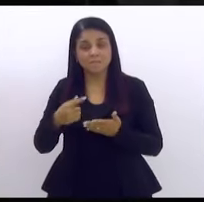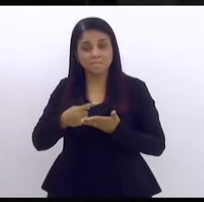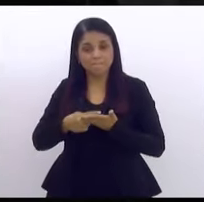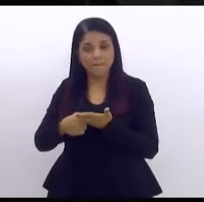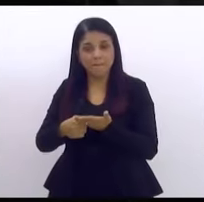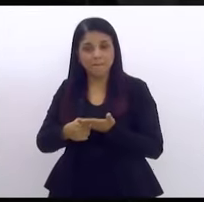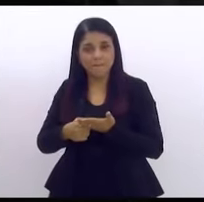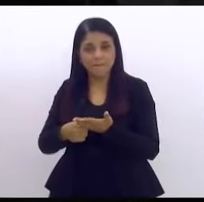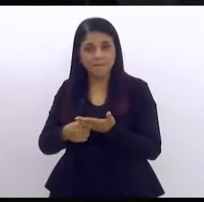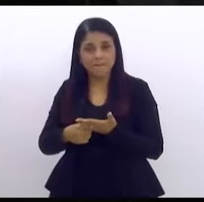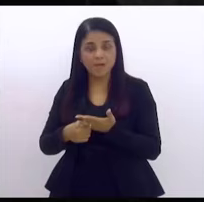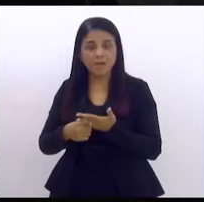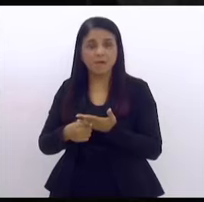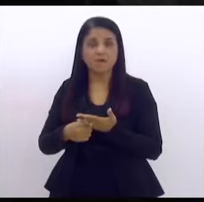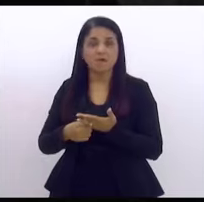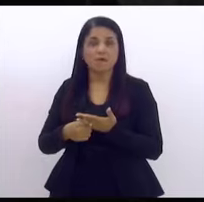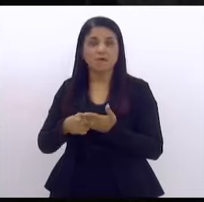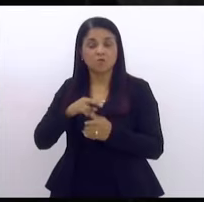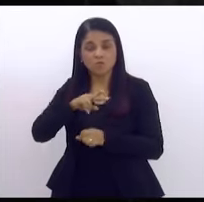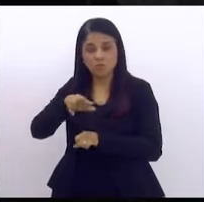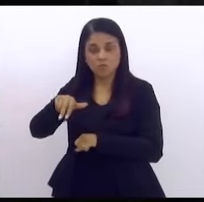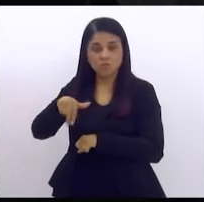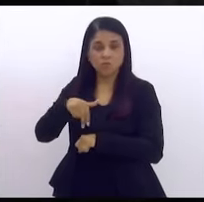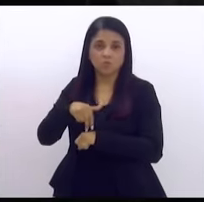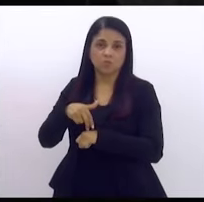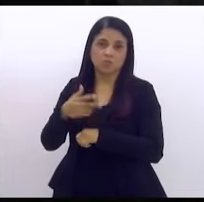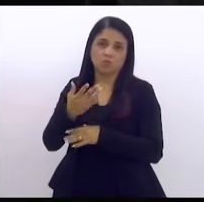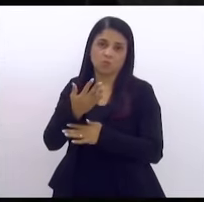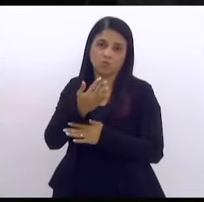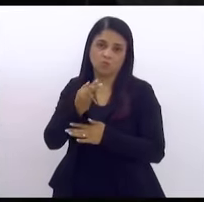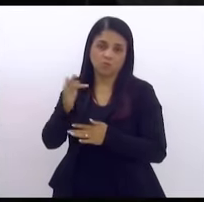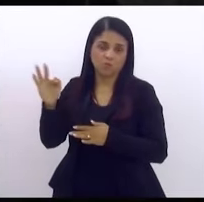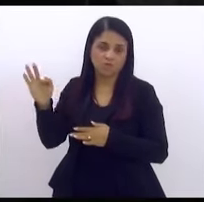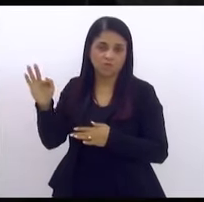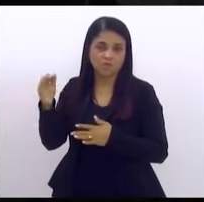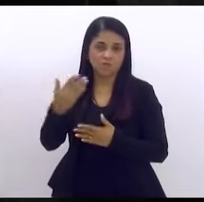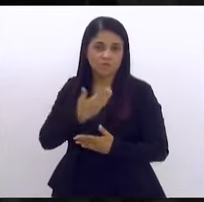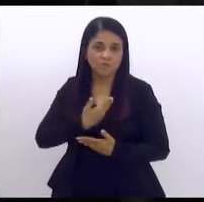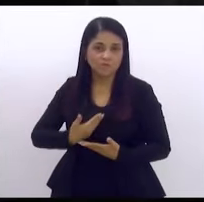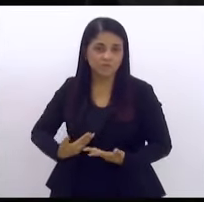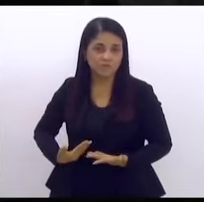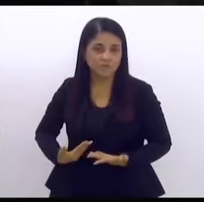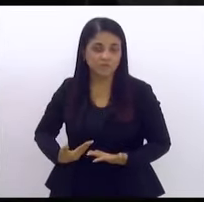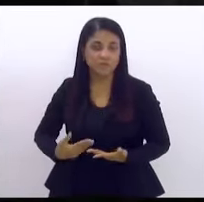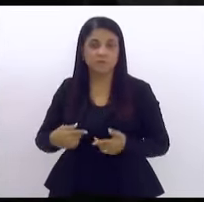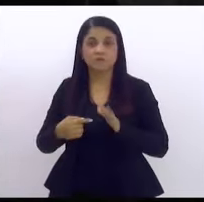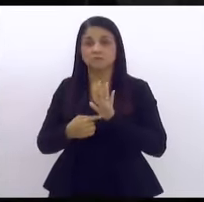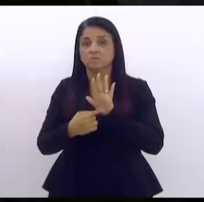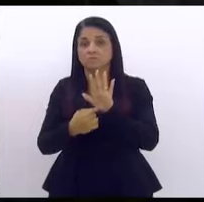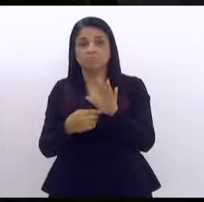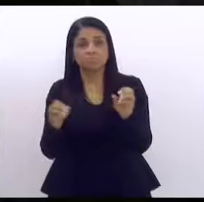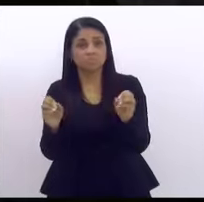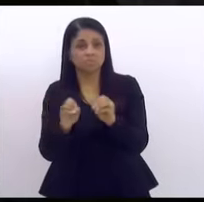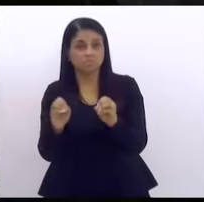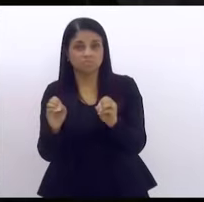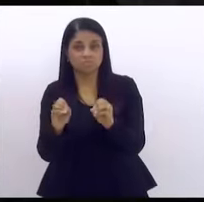repactuação com esse regime, com o governo federal. Algo que não está apontado hoje